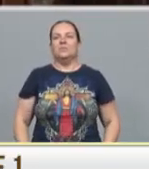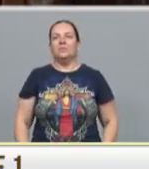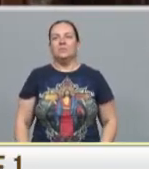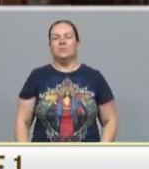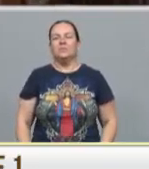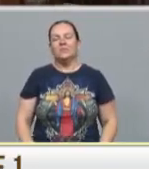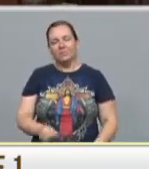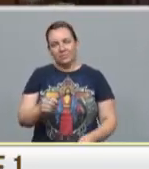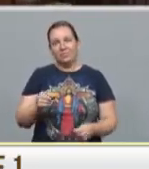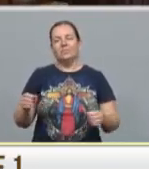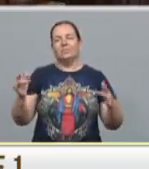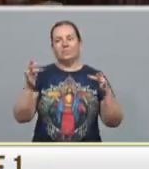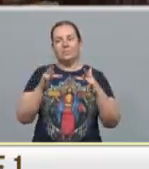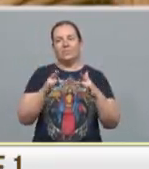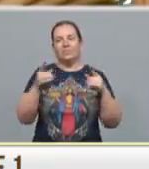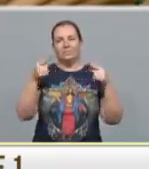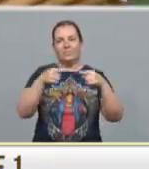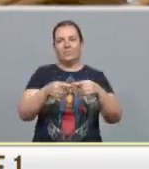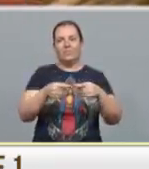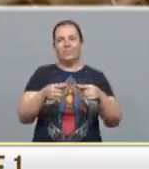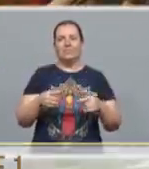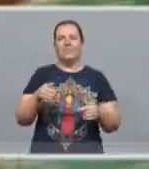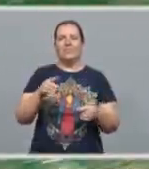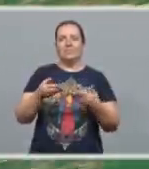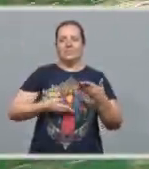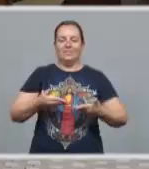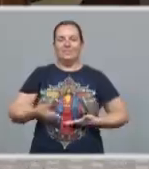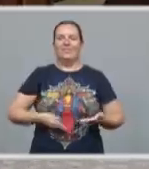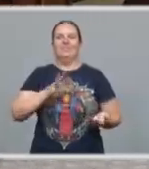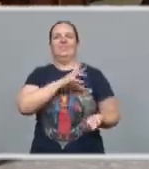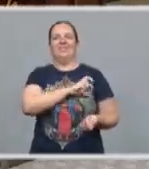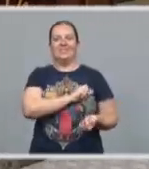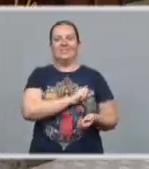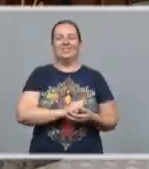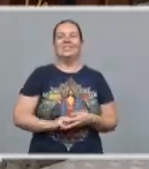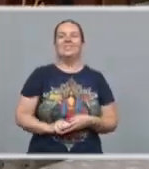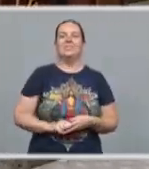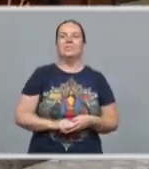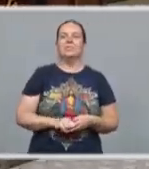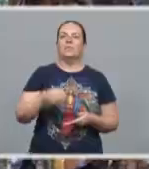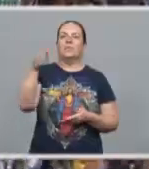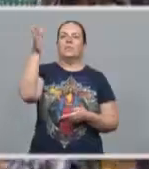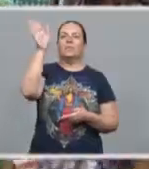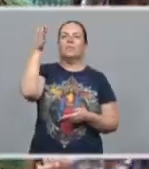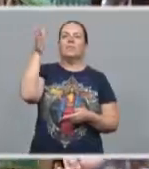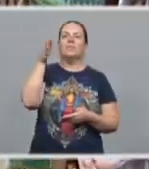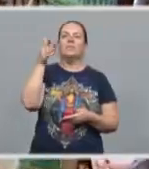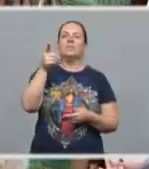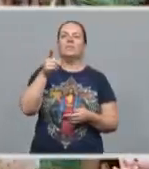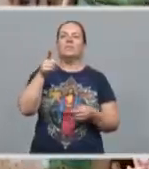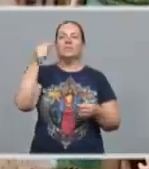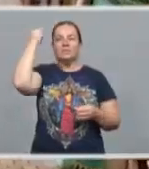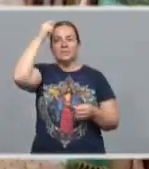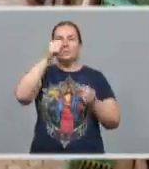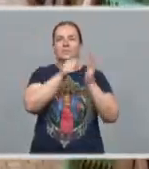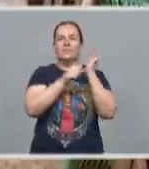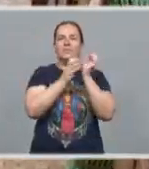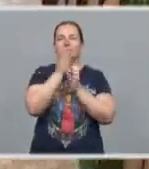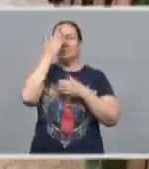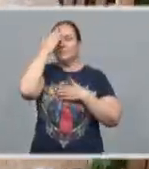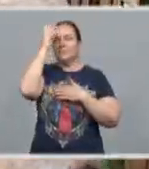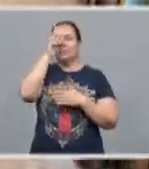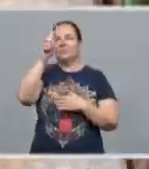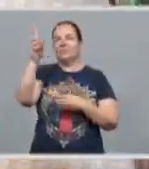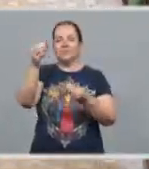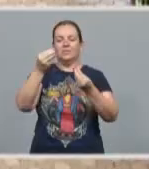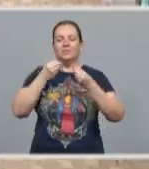é esse o objetivo, servir e amar. Com o ícone das Santas Chagas, agradecemos a Deus por ter